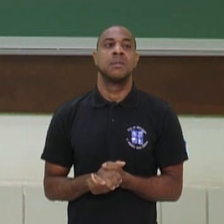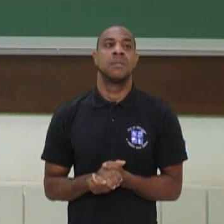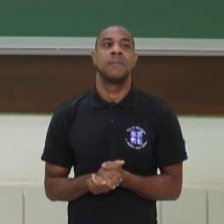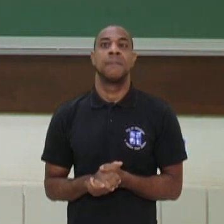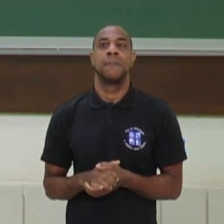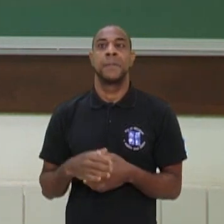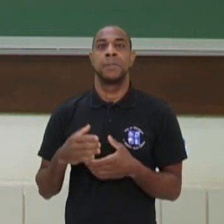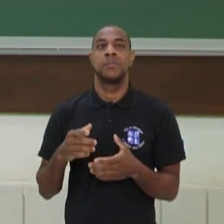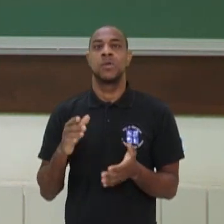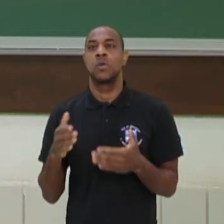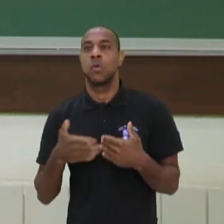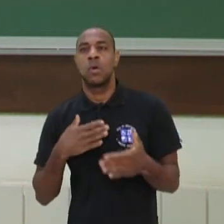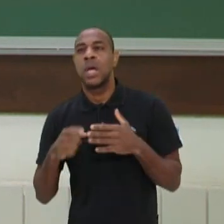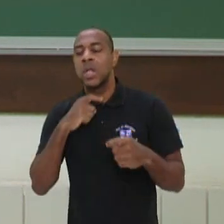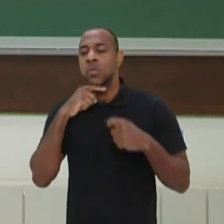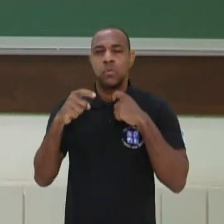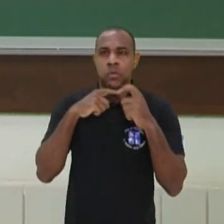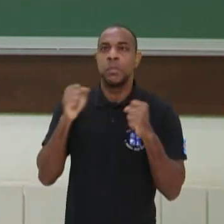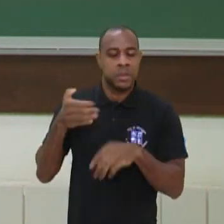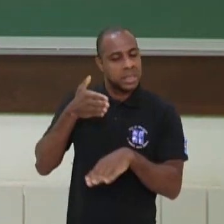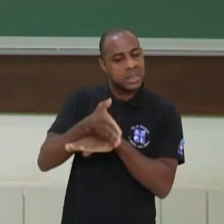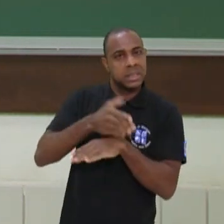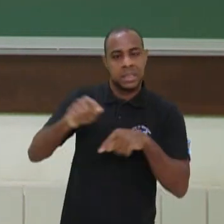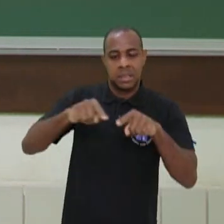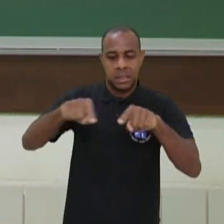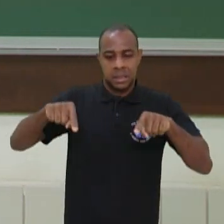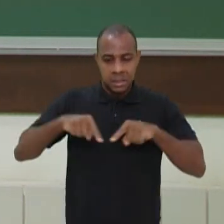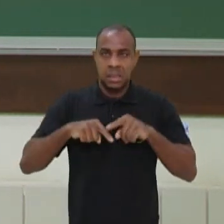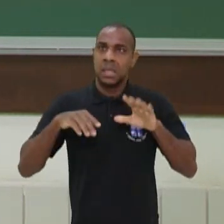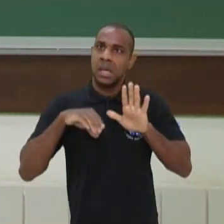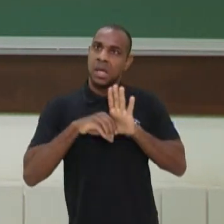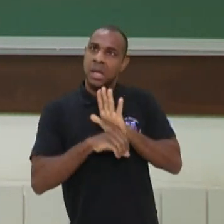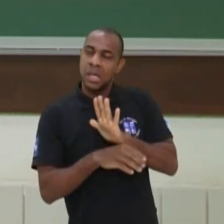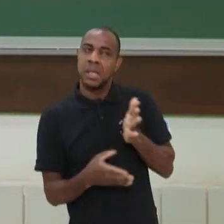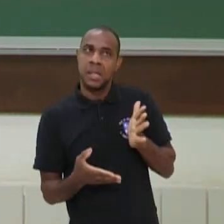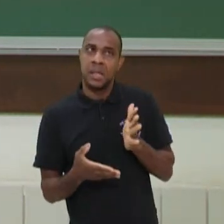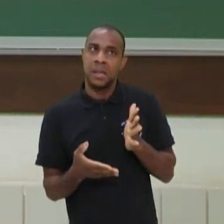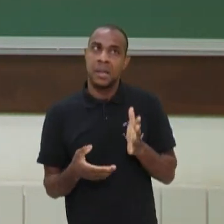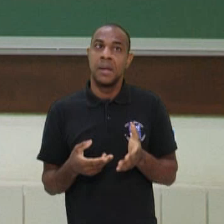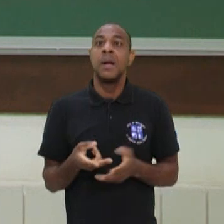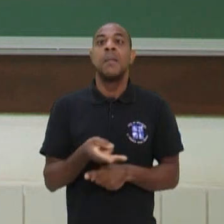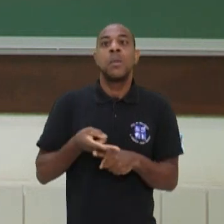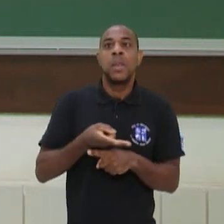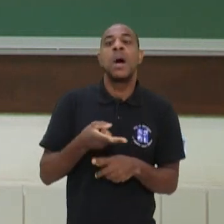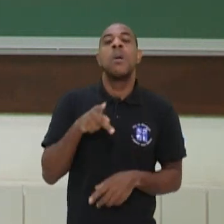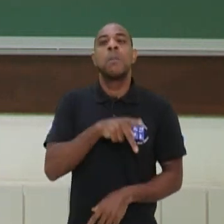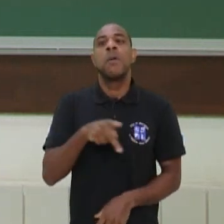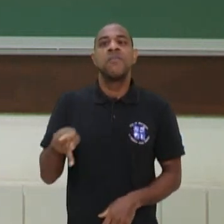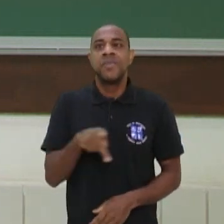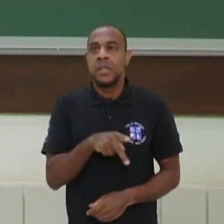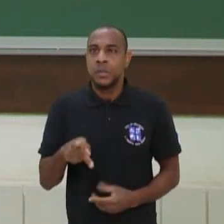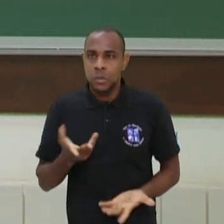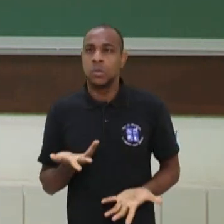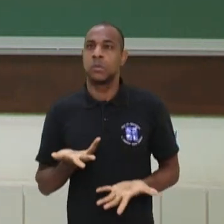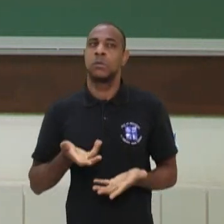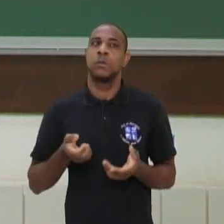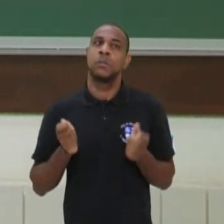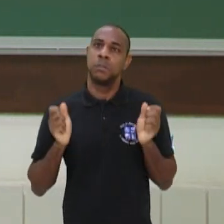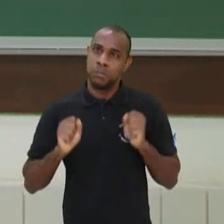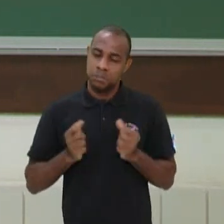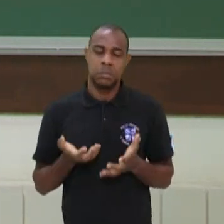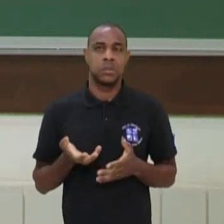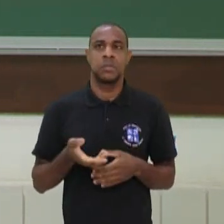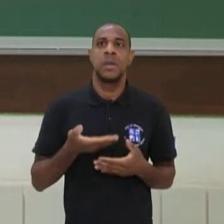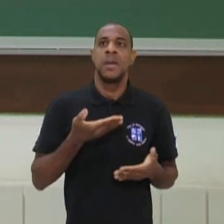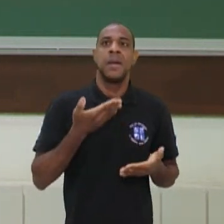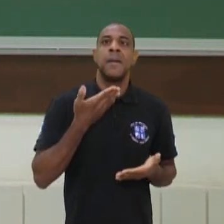Ficando dúvidas, vocês podem acessar a plataforma lá da Aula Paraná, procurar o professor da plataforma lá do Google Classroom, ele vai